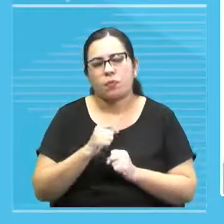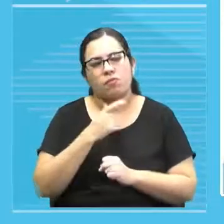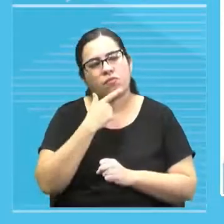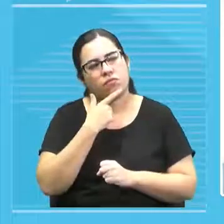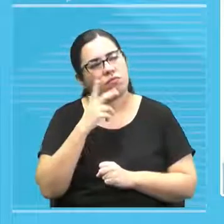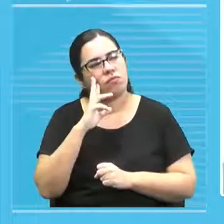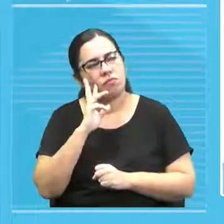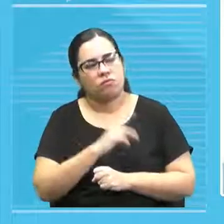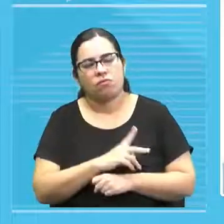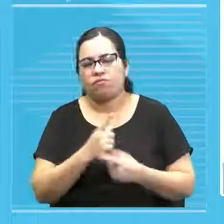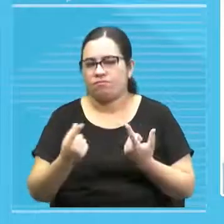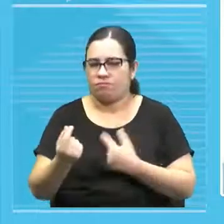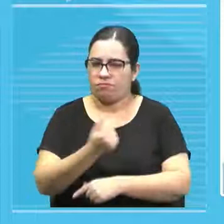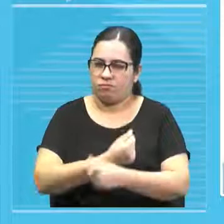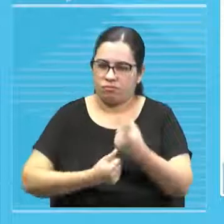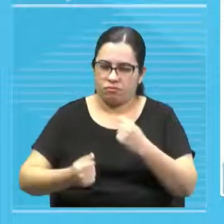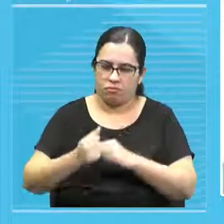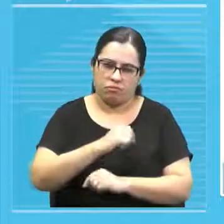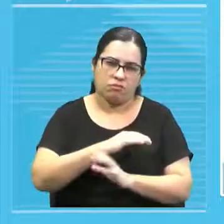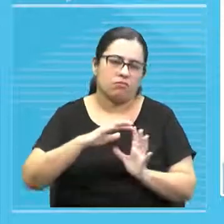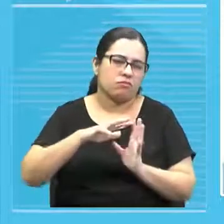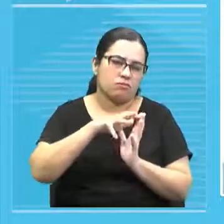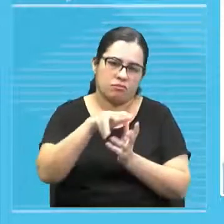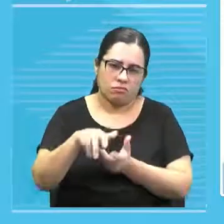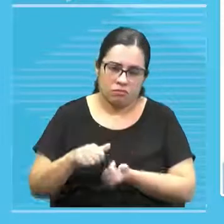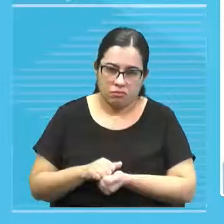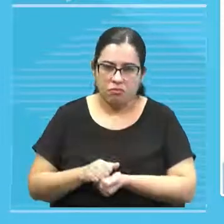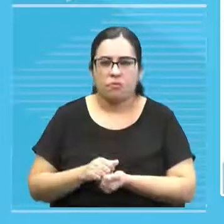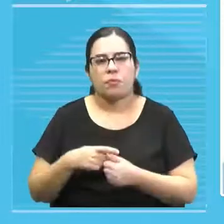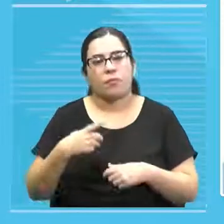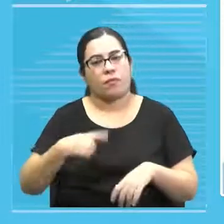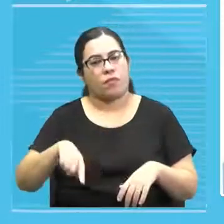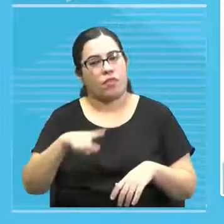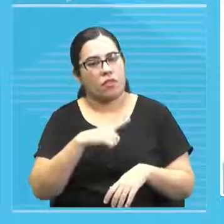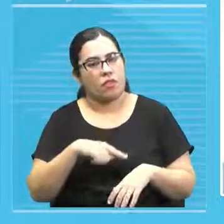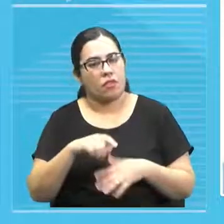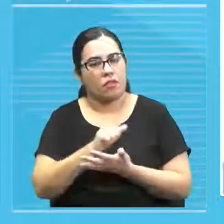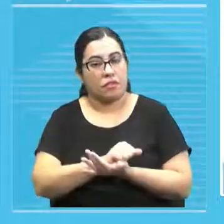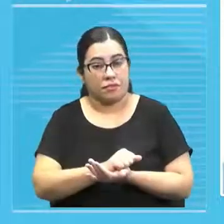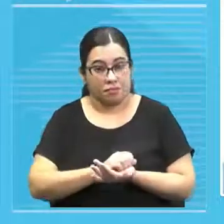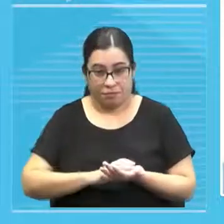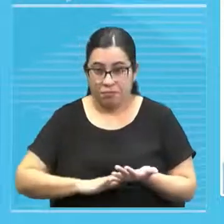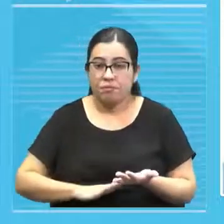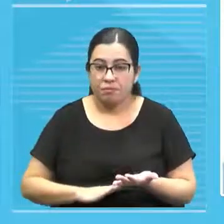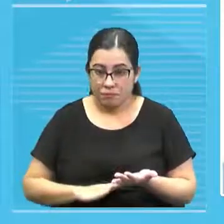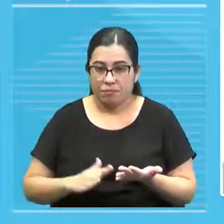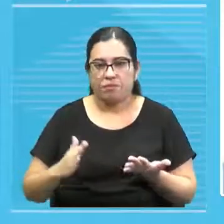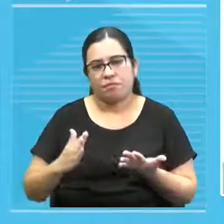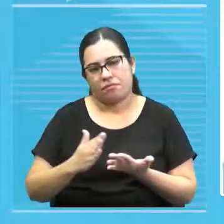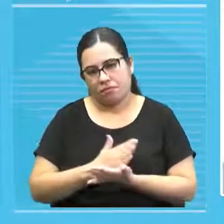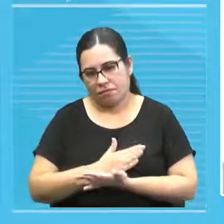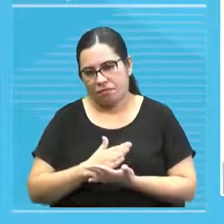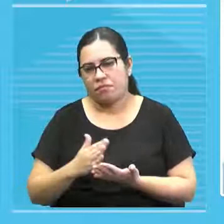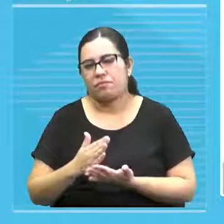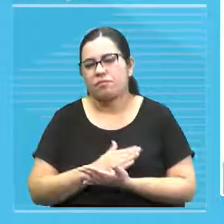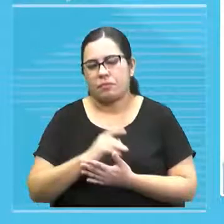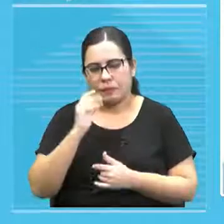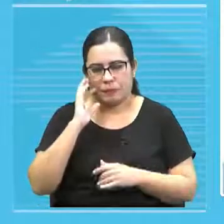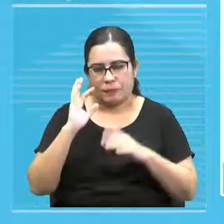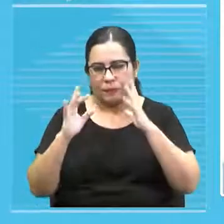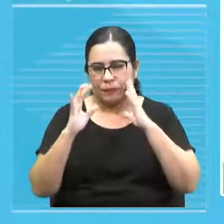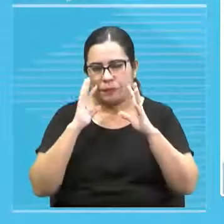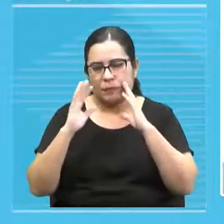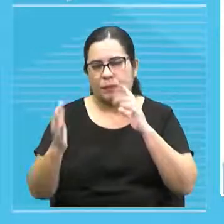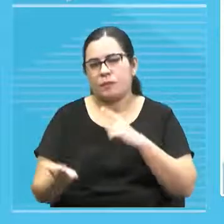falando de Economia globalizada vejam vamos fazer aqui há algumas reflexões